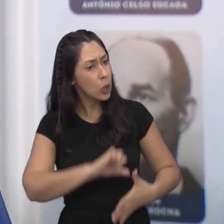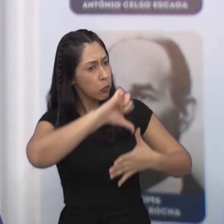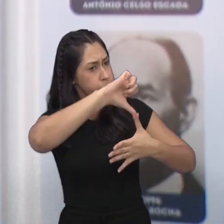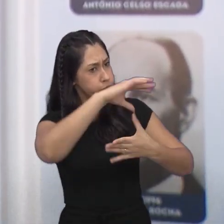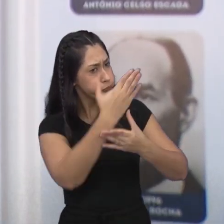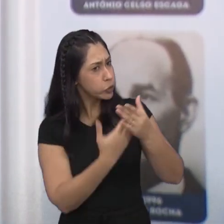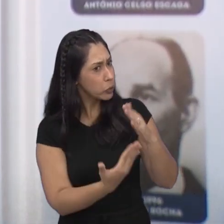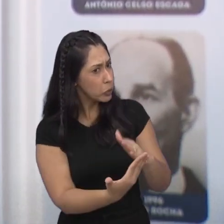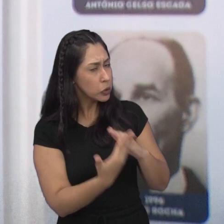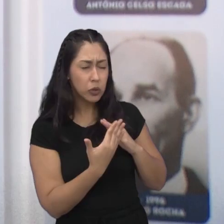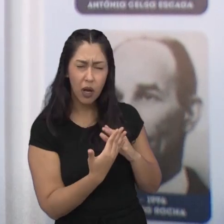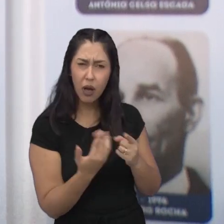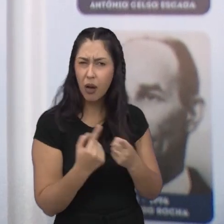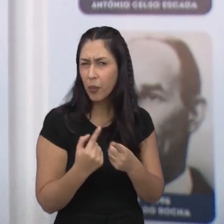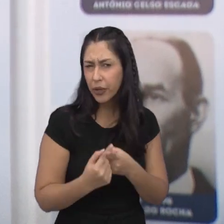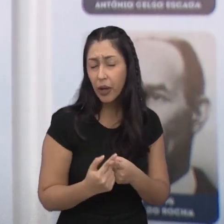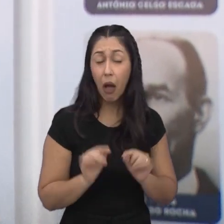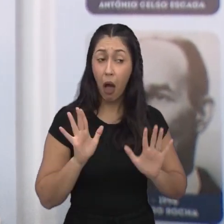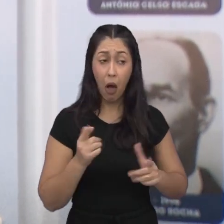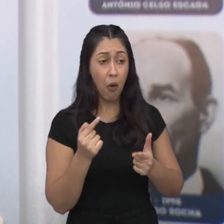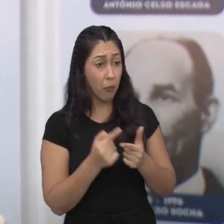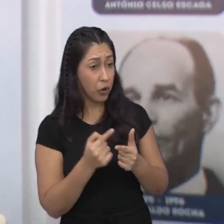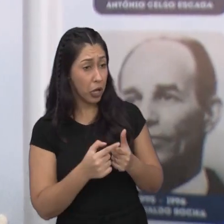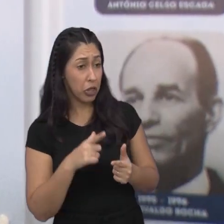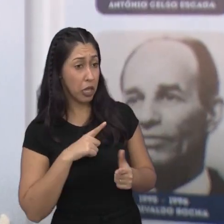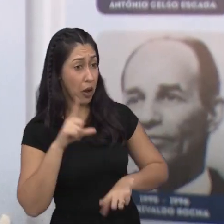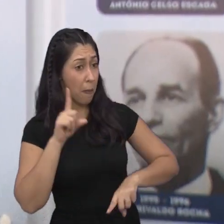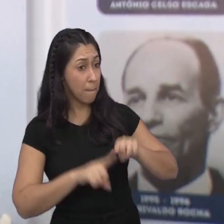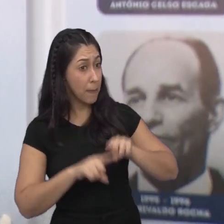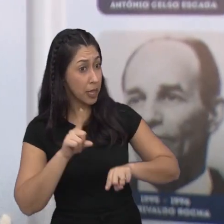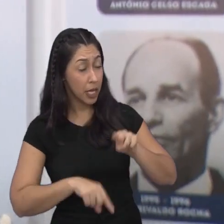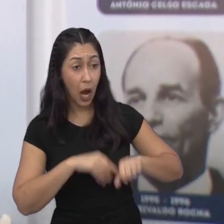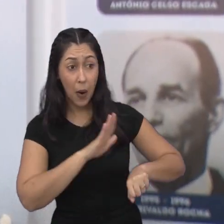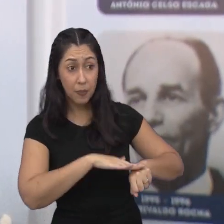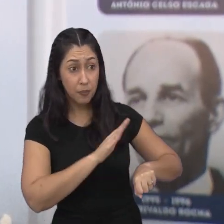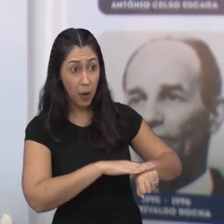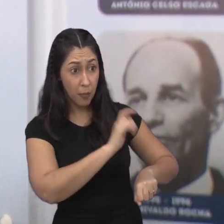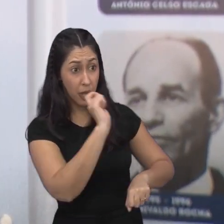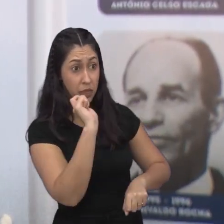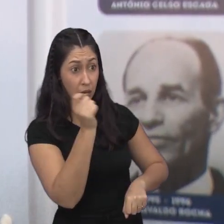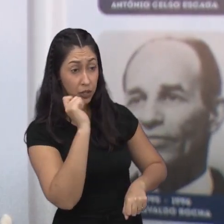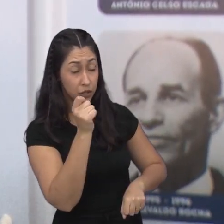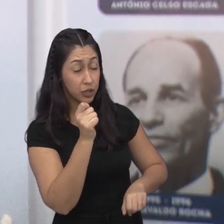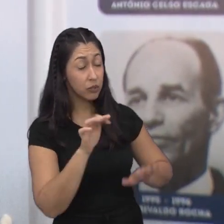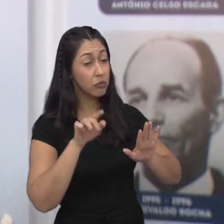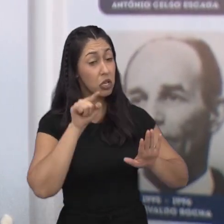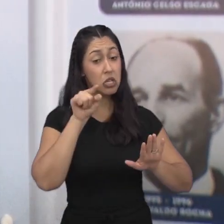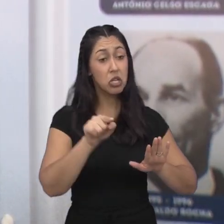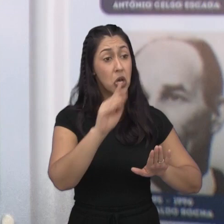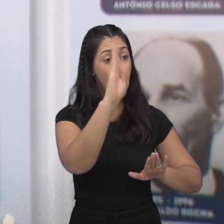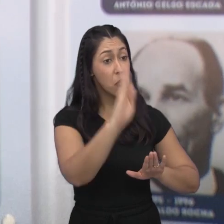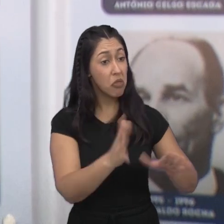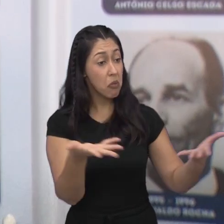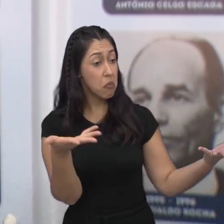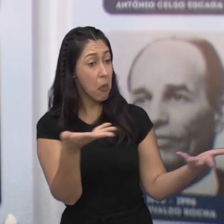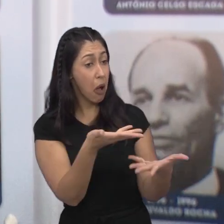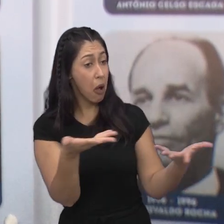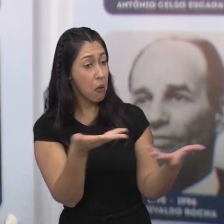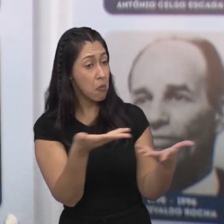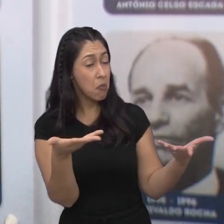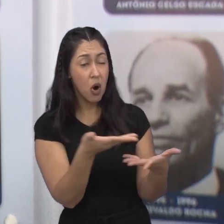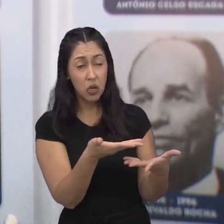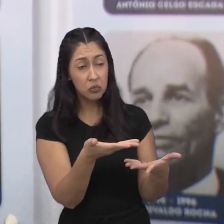ele vai me ajudar. Por que ele vai me ajudar? Porque eu tenho insumos que vêm da Argentina e o Brasil ele tem essa relação